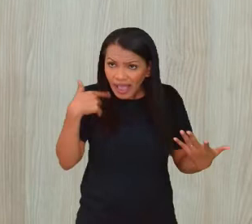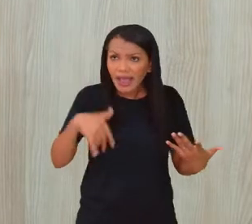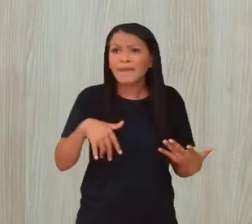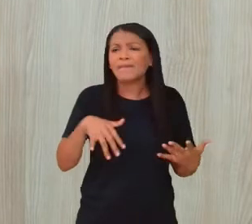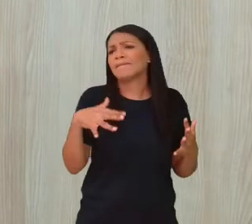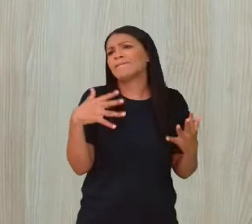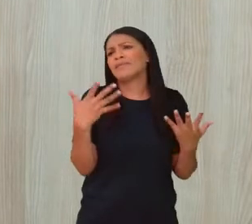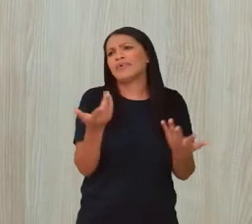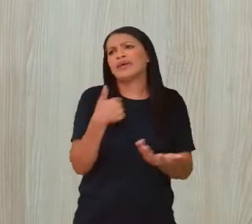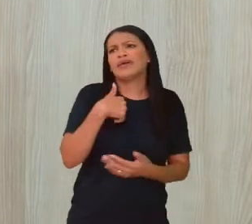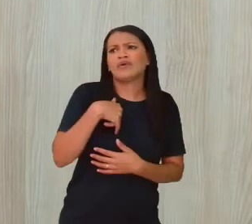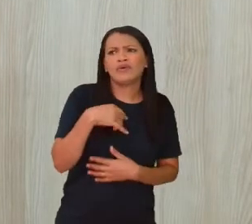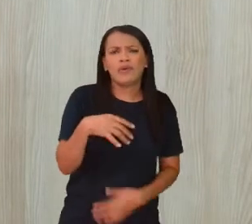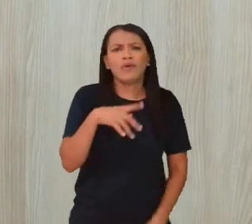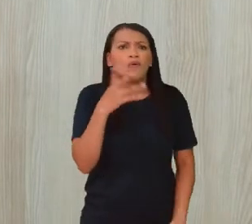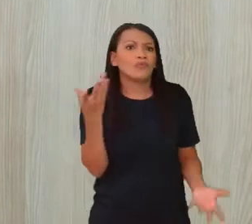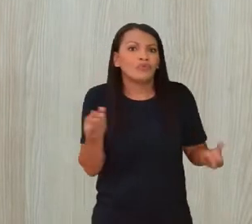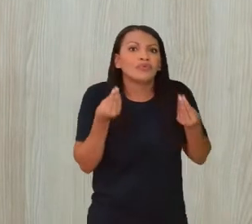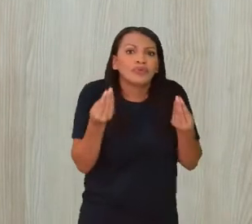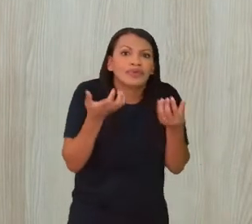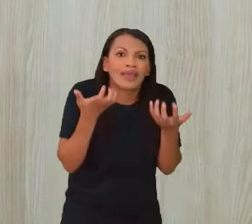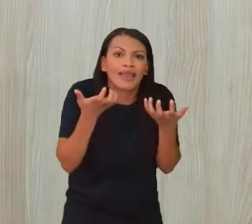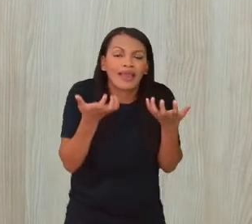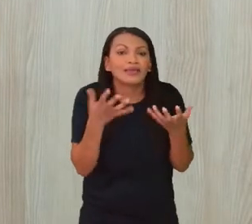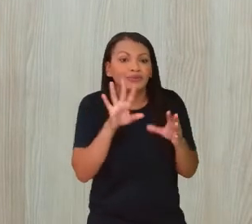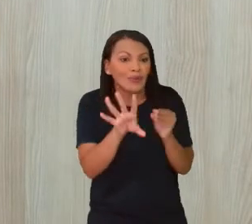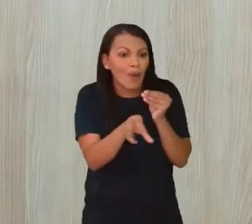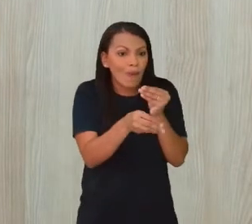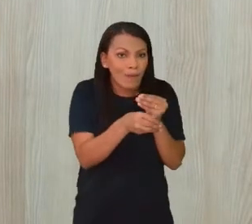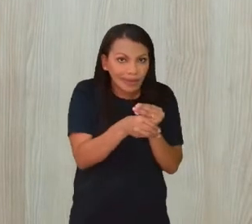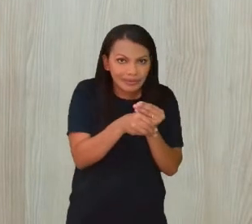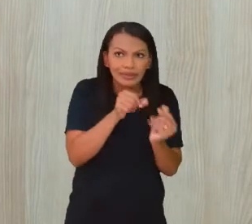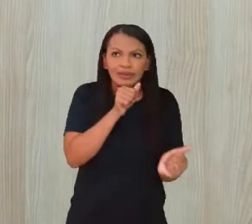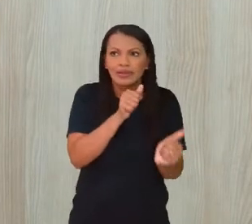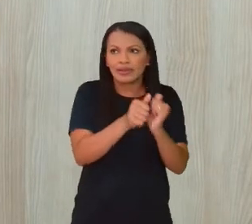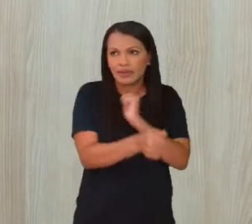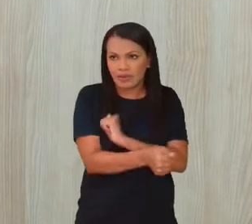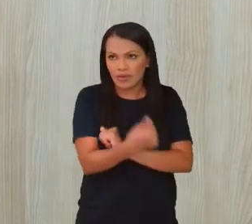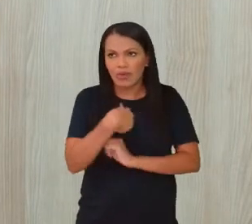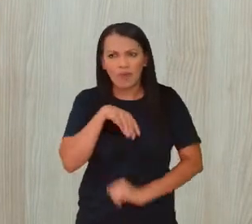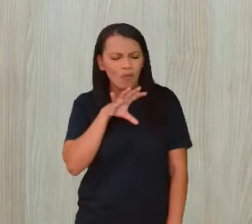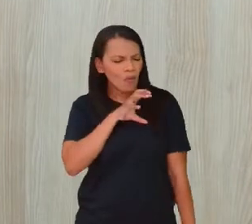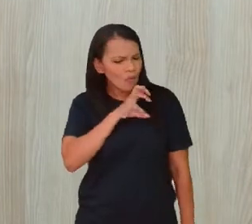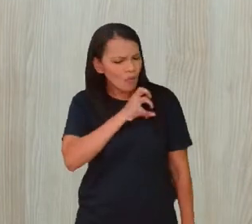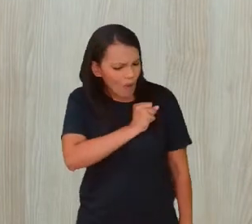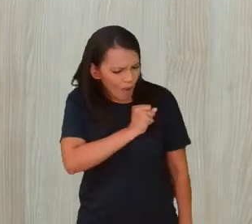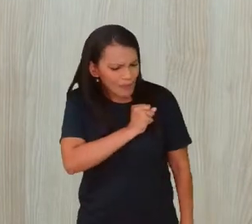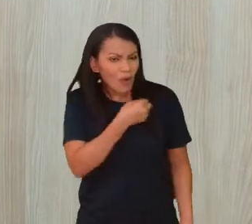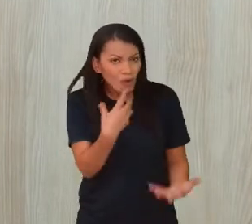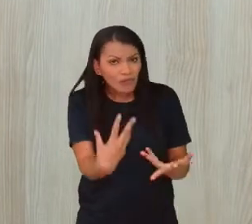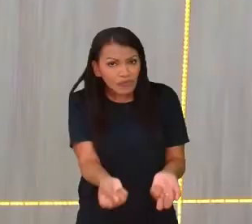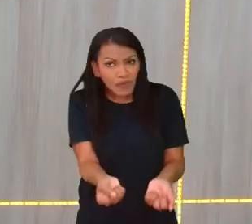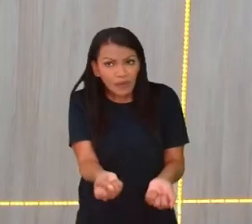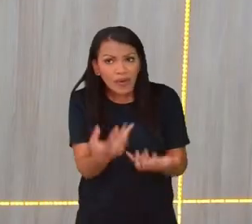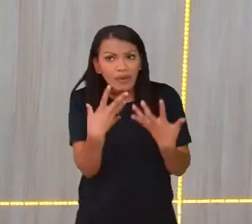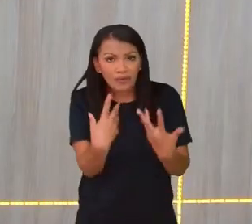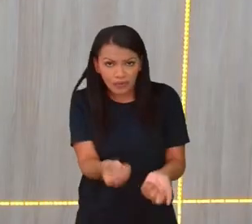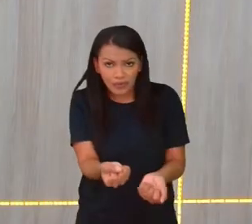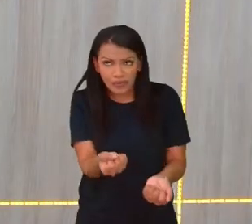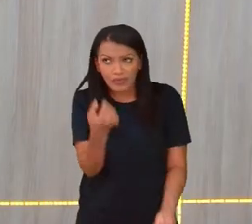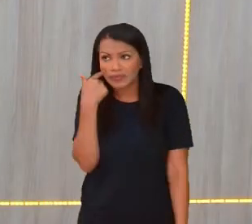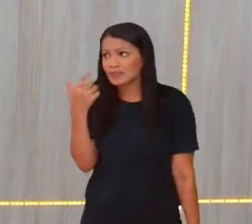hein? Tô doida para comentar sobre esses esportes. Vocês já sabem que eu adoro esporte, então vamos embora, professor. É